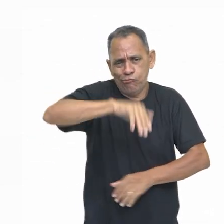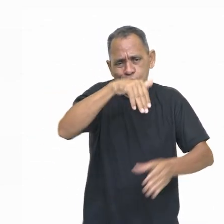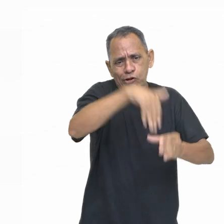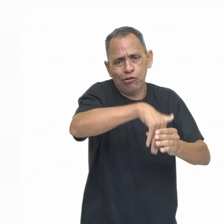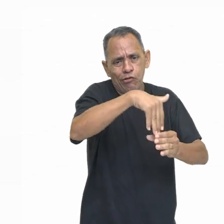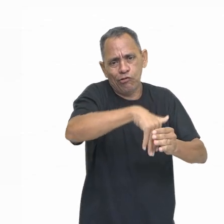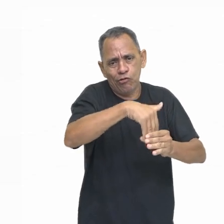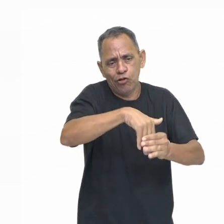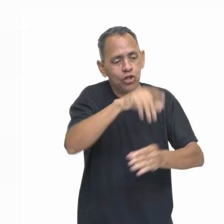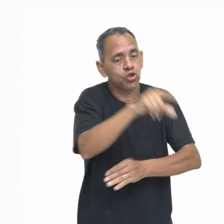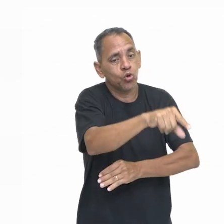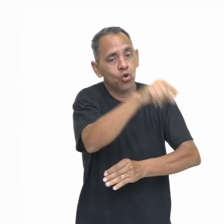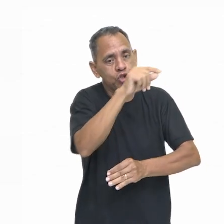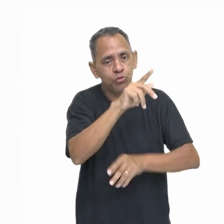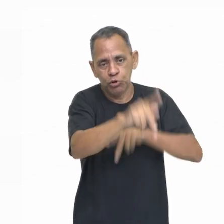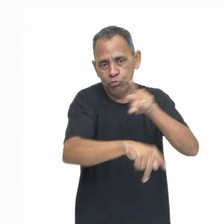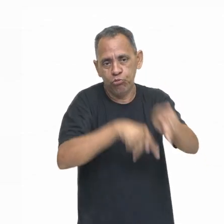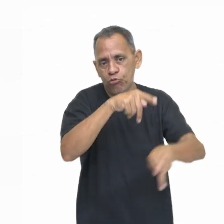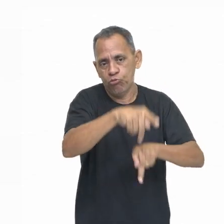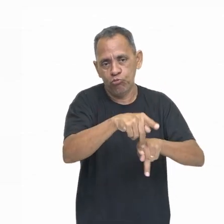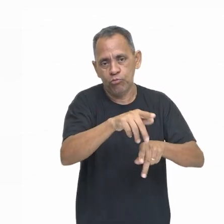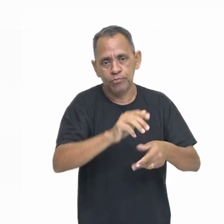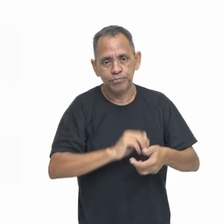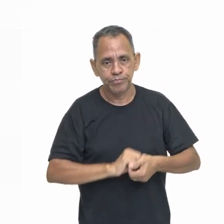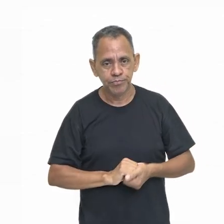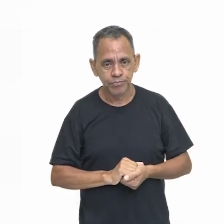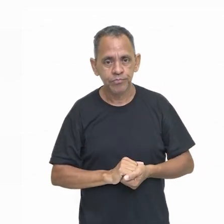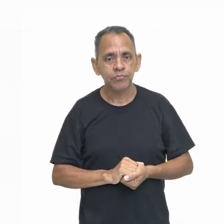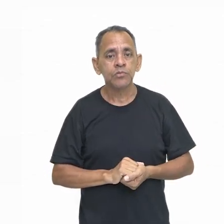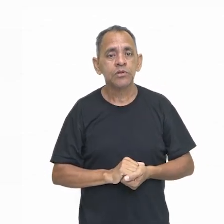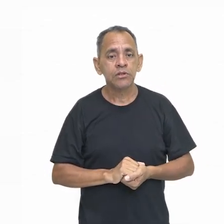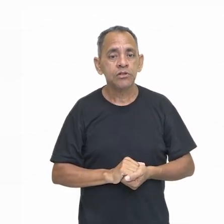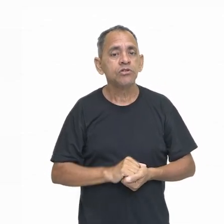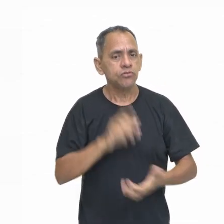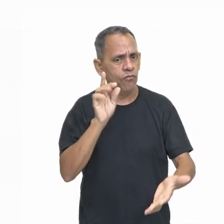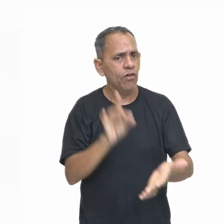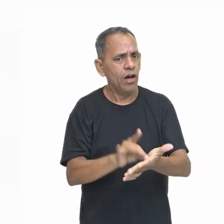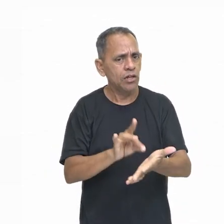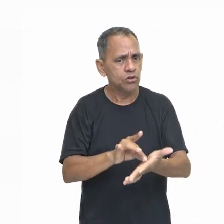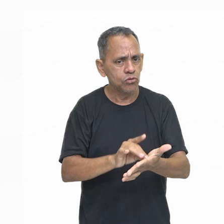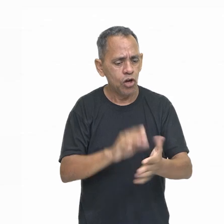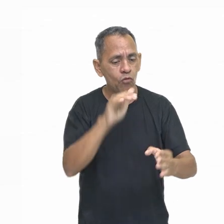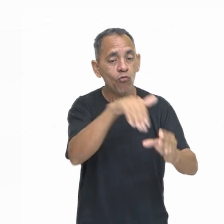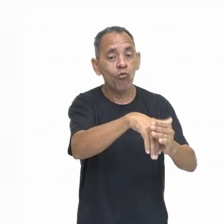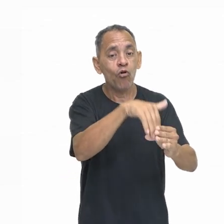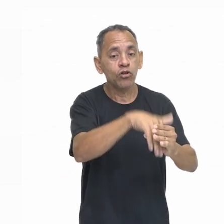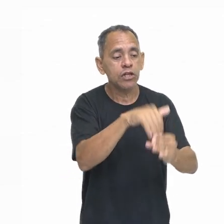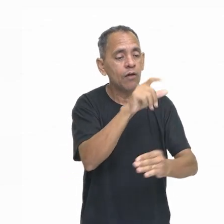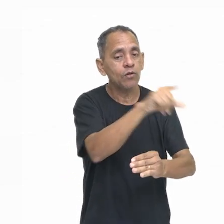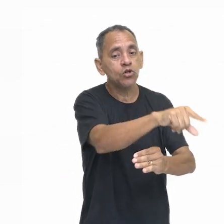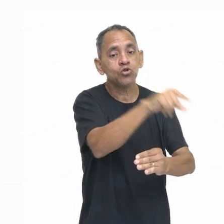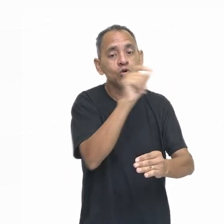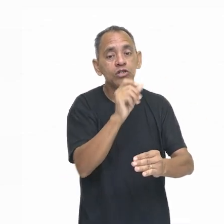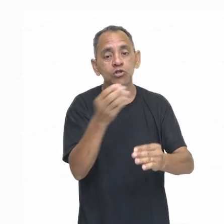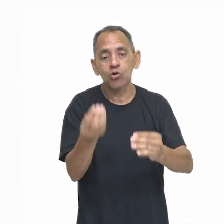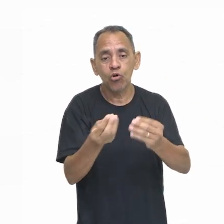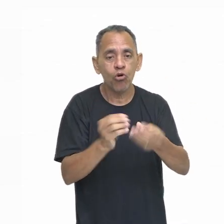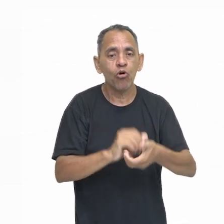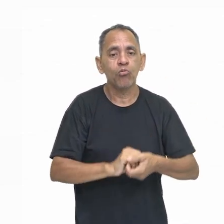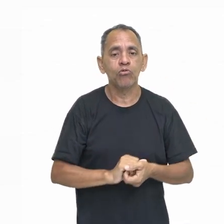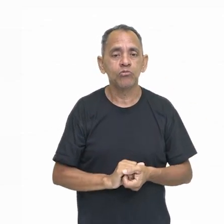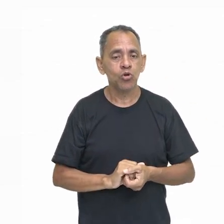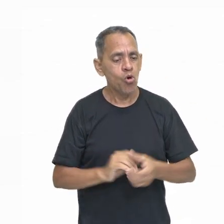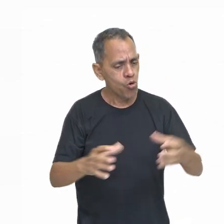da vontade popular, ele era eleito indiretamente. Tá? E embora não tenha obtido um